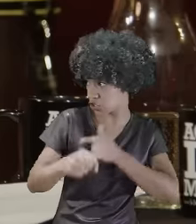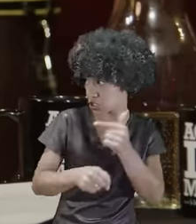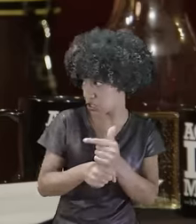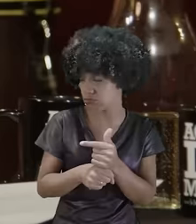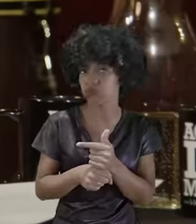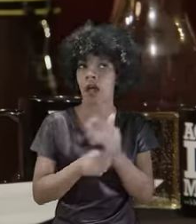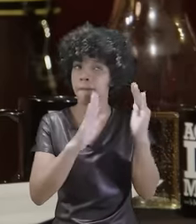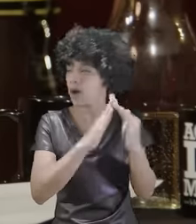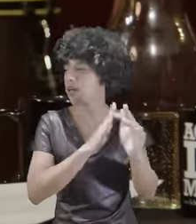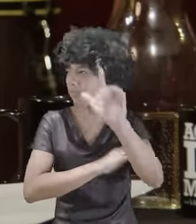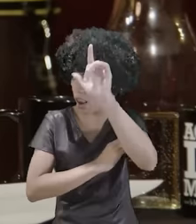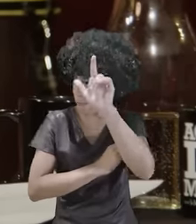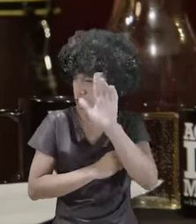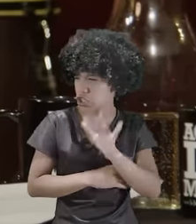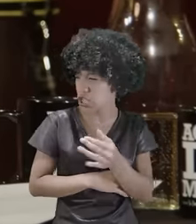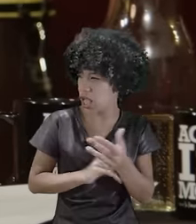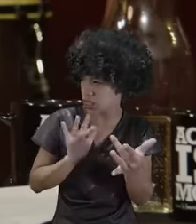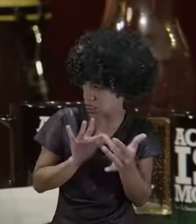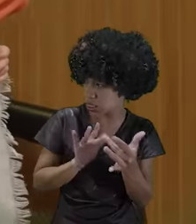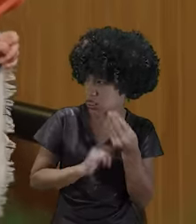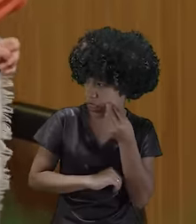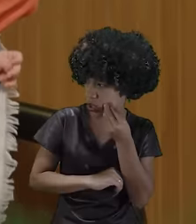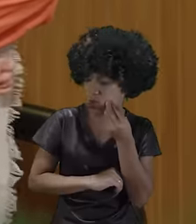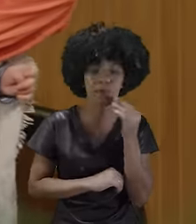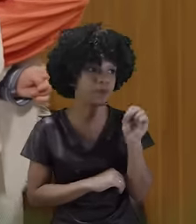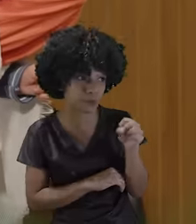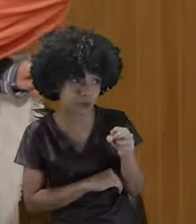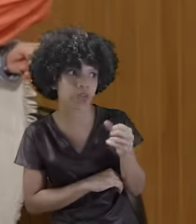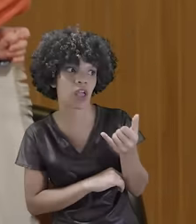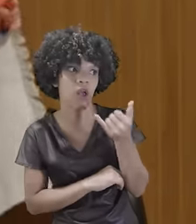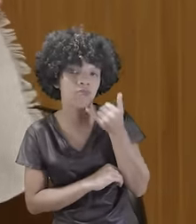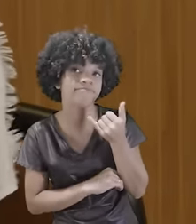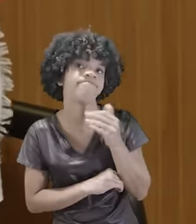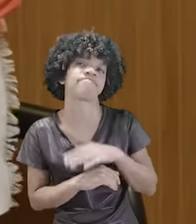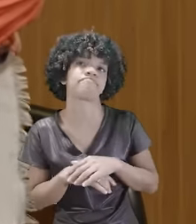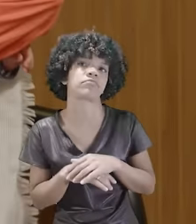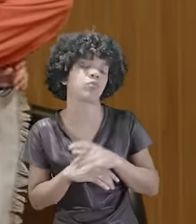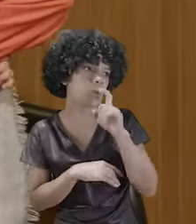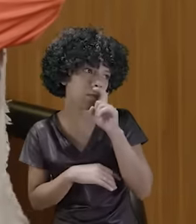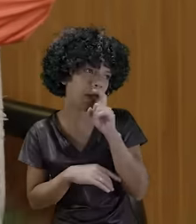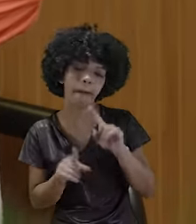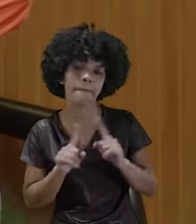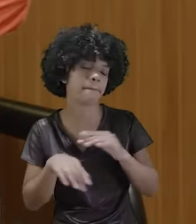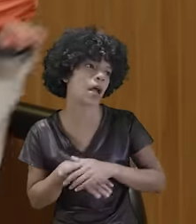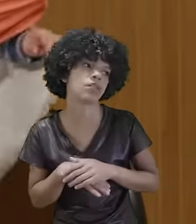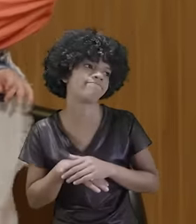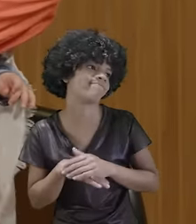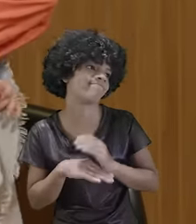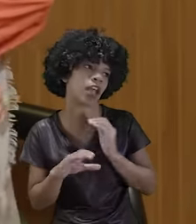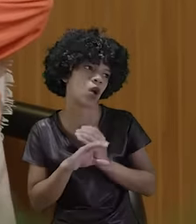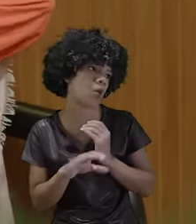então na Alemanha se assentou contato nada eu tenho o contato do pai deles mas ele não deixa